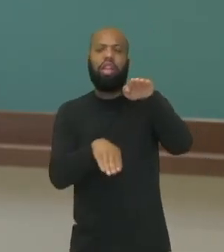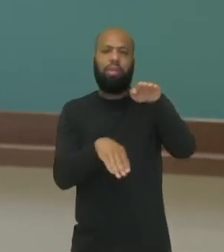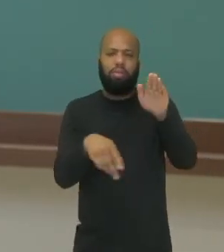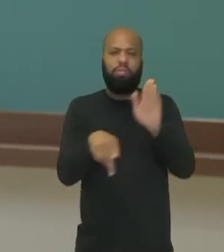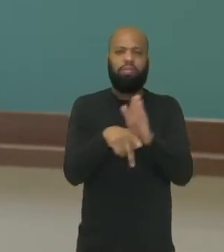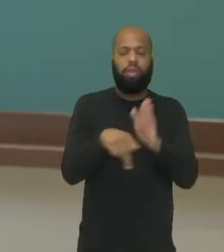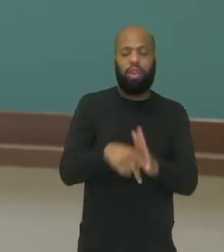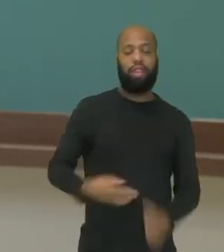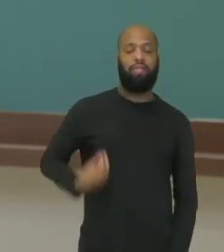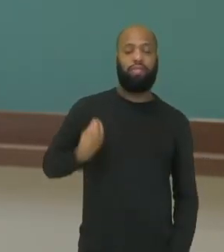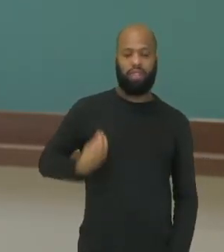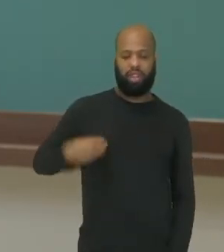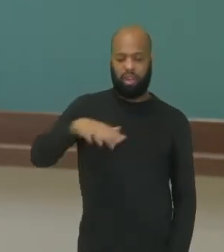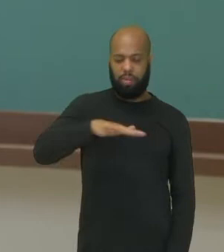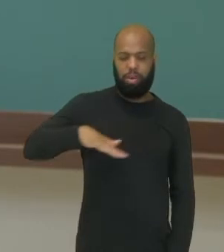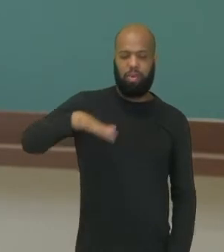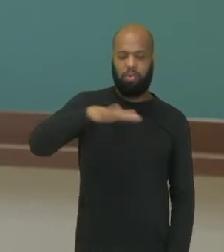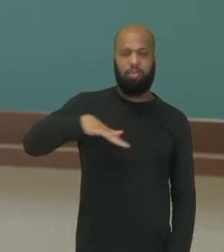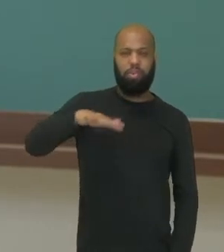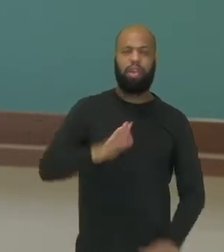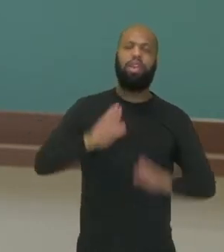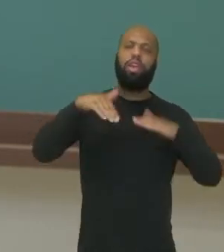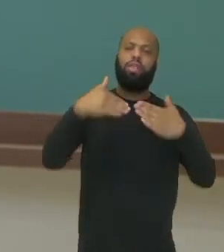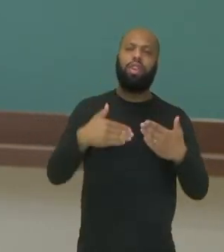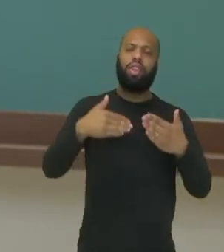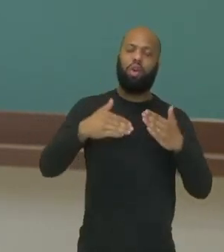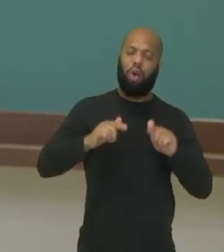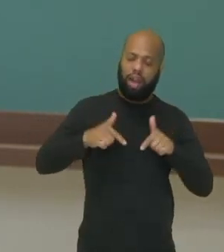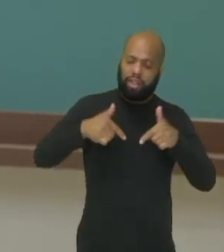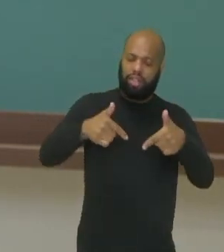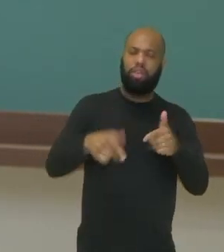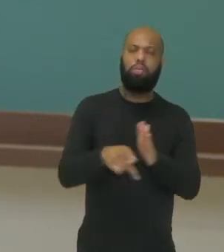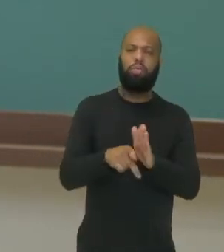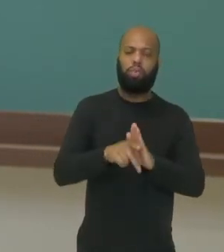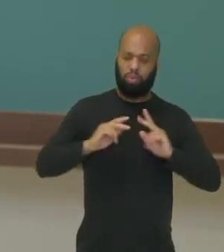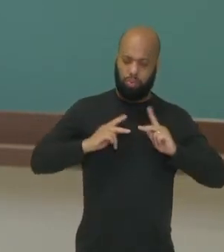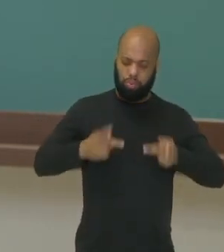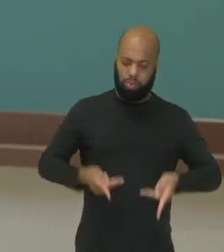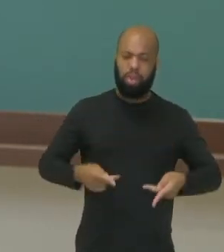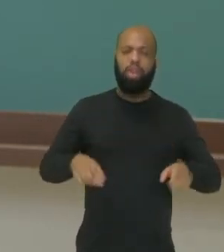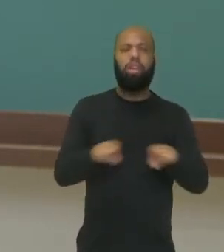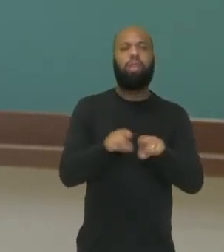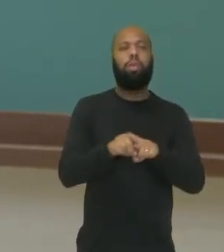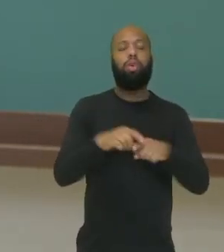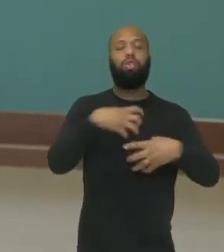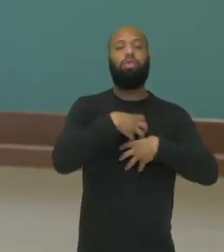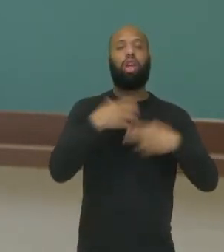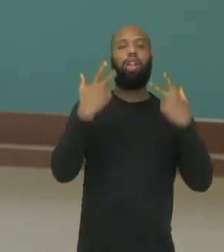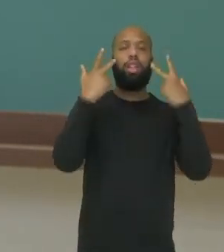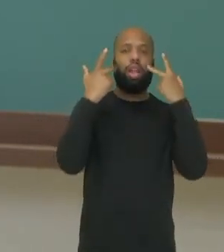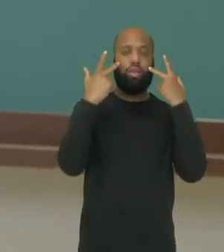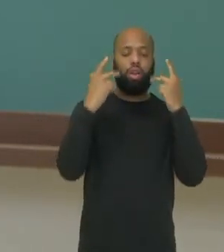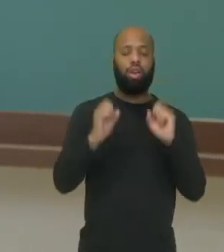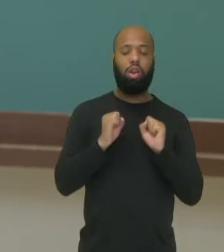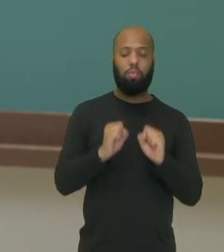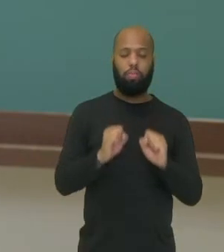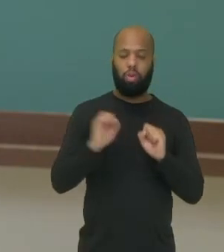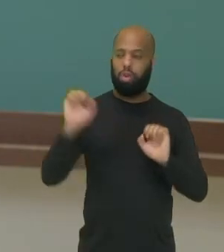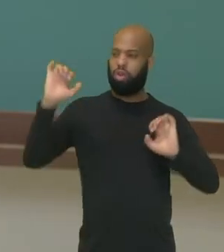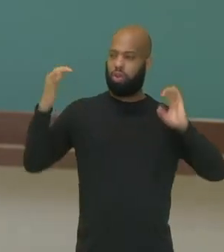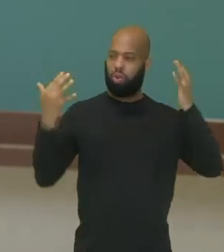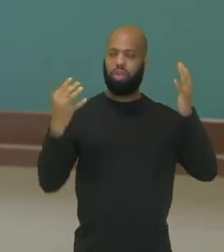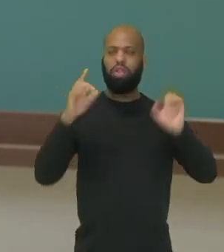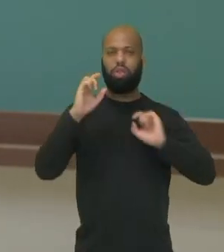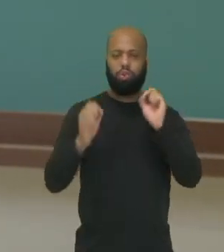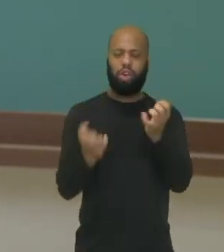são provocados pela ação do homem, ou também de um modo natural, porque pode ocorrer uma queimada, né? Uma incidência